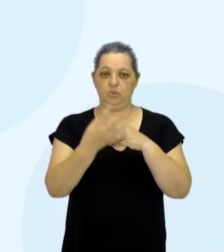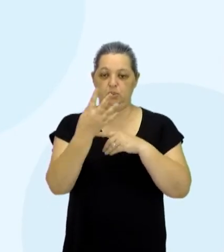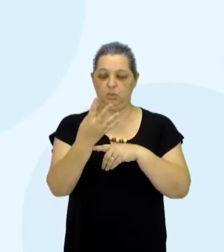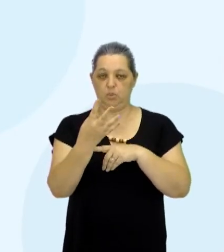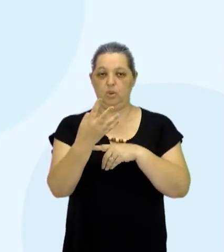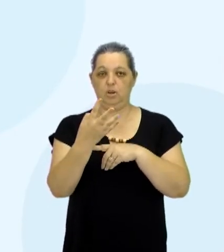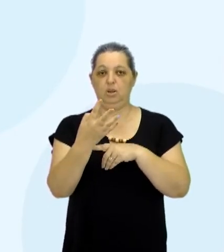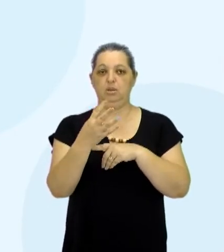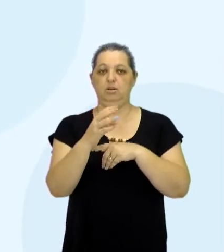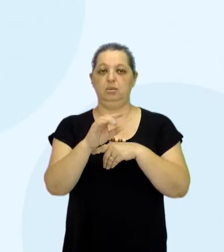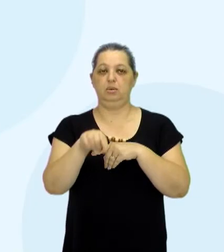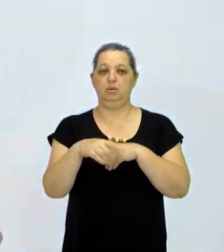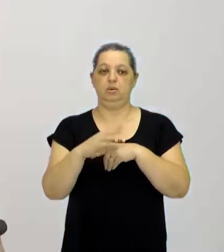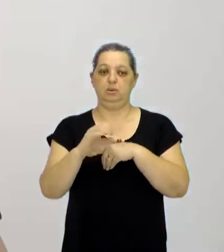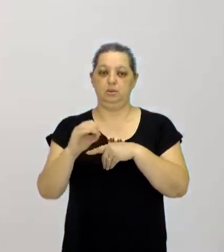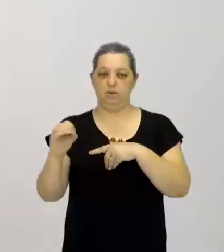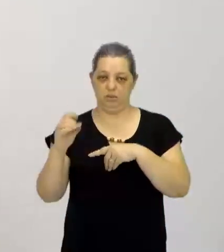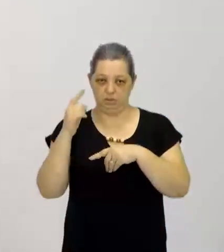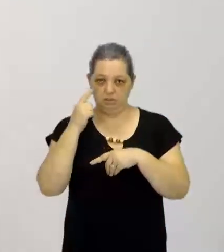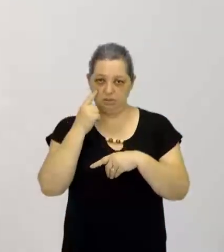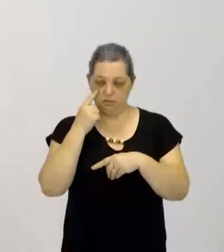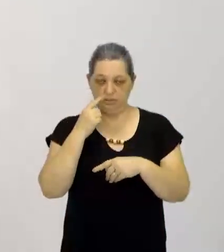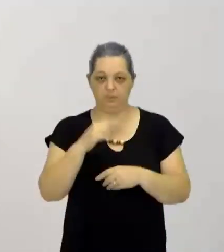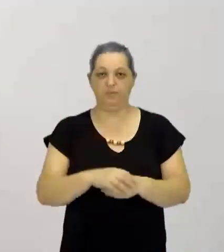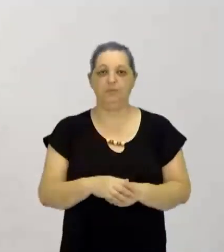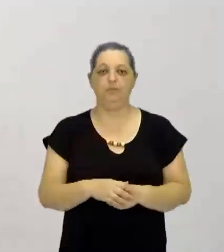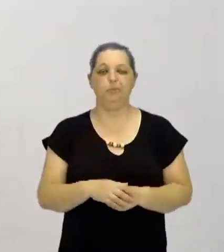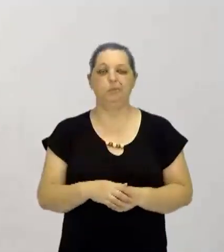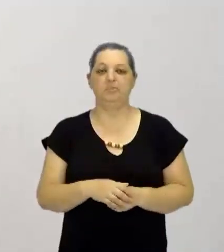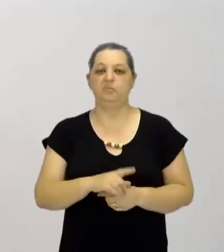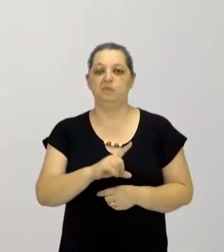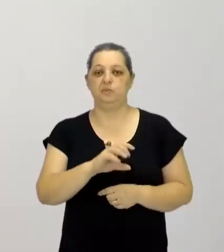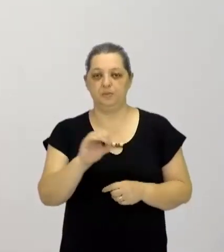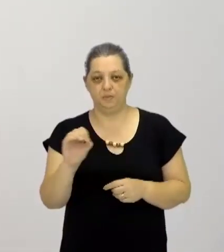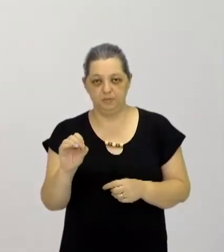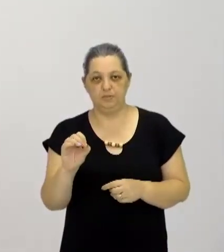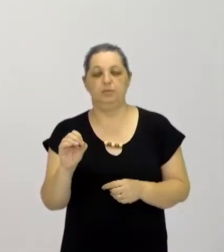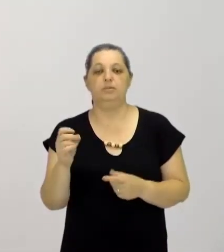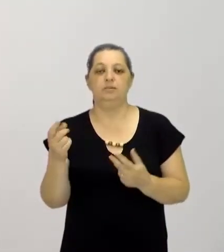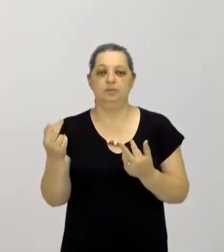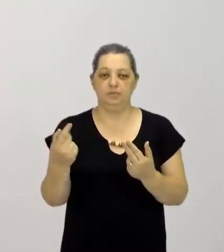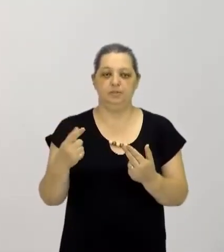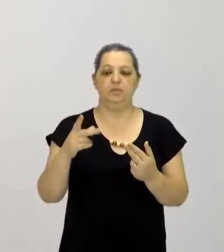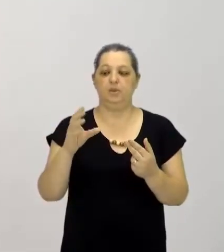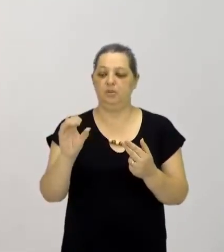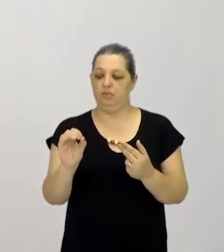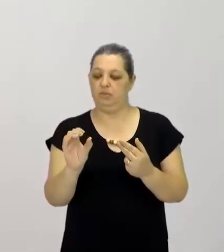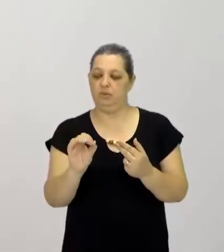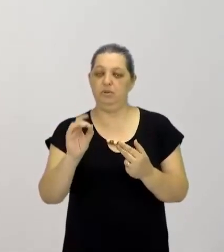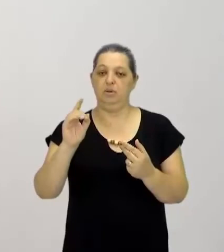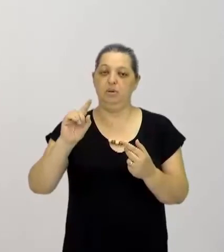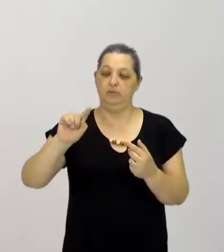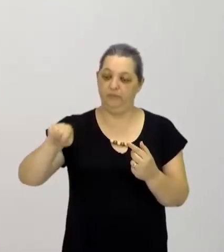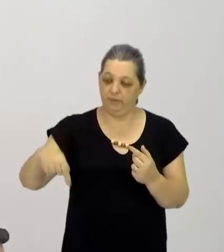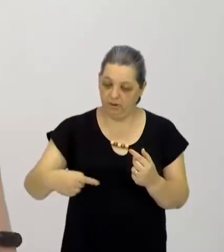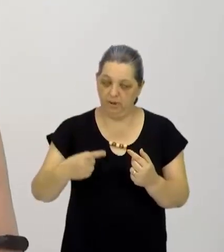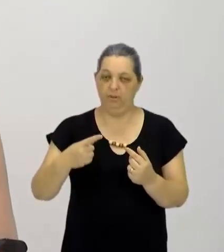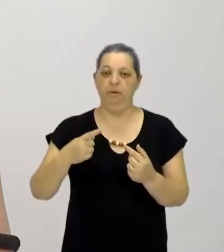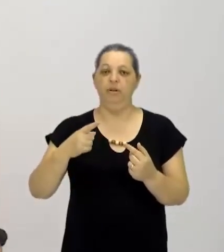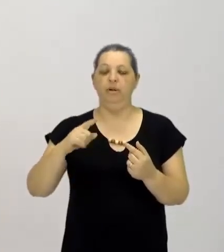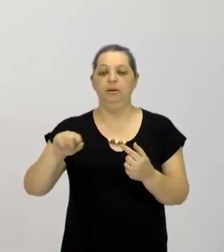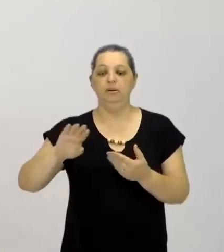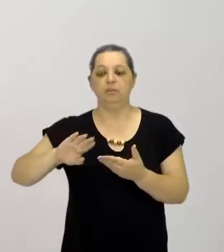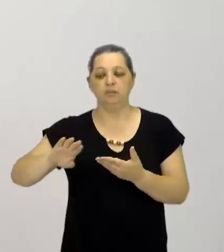Então, 7,5%. Põe sobre 100, vai lá igual às casas, corta a virgulazinha, transforma naquele decimal